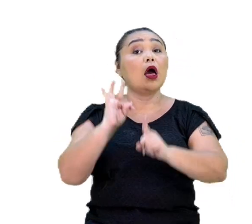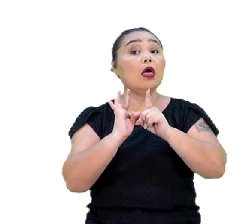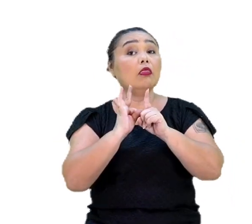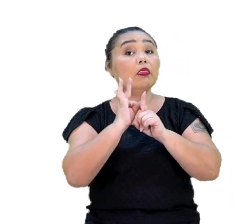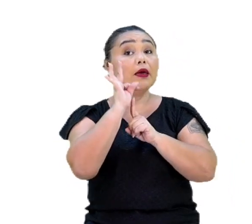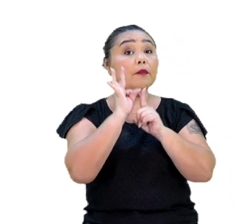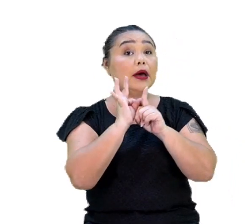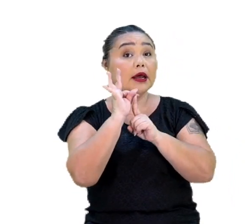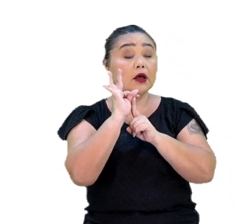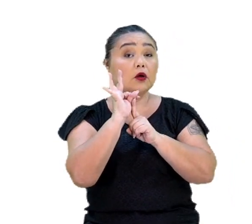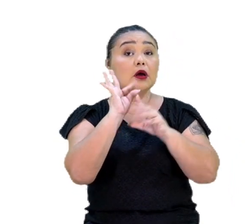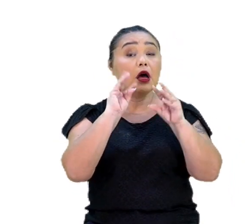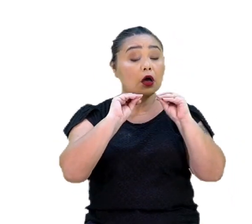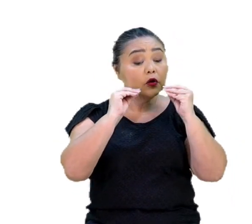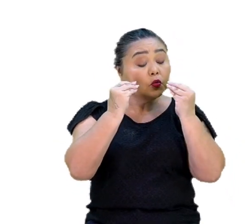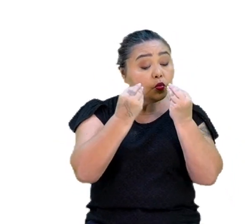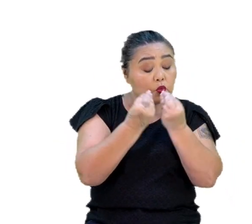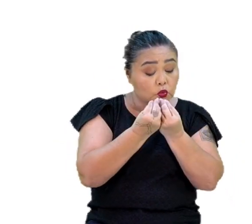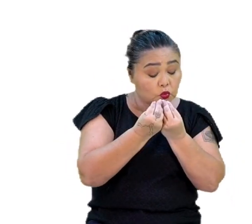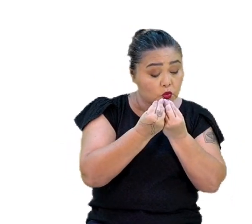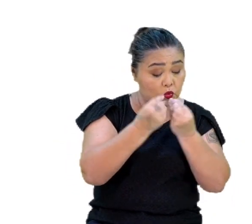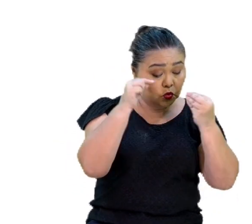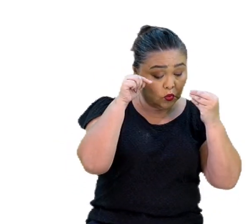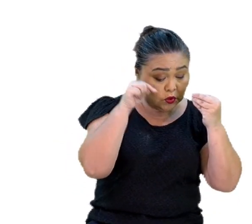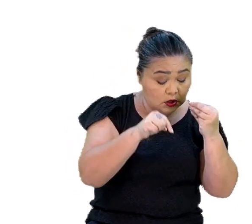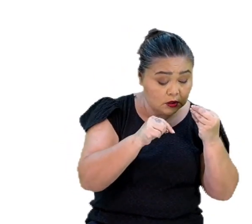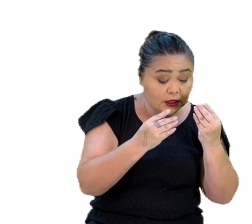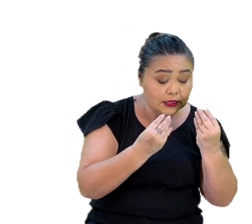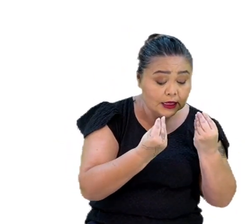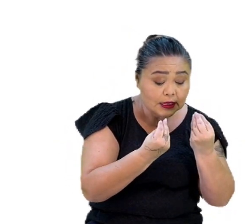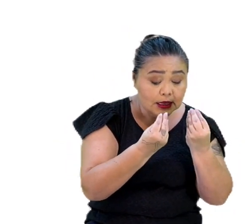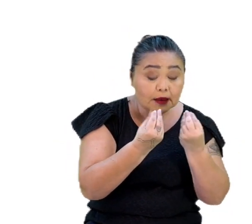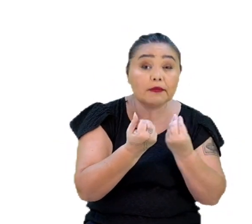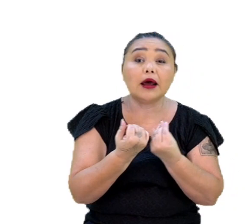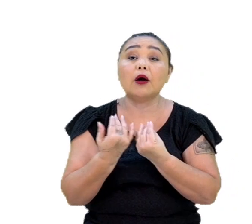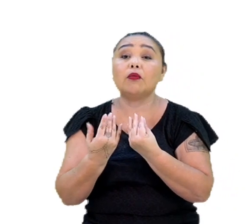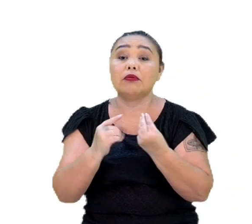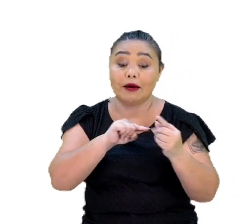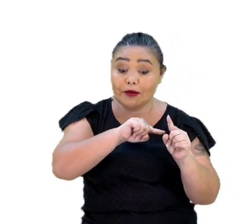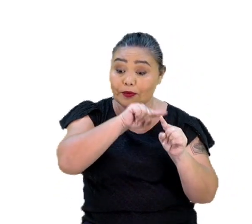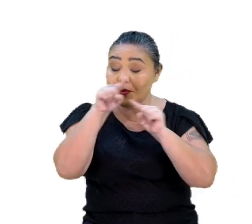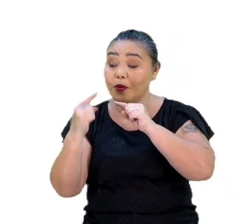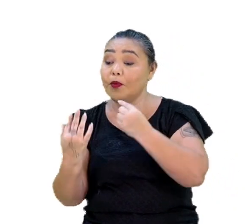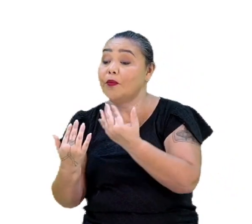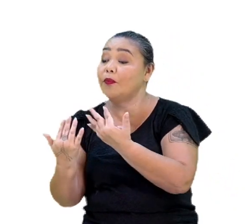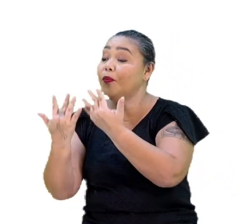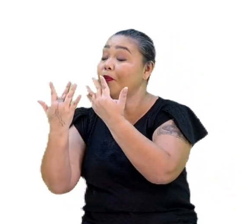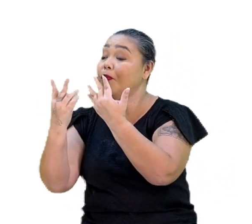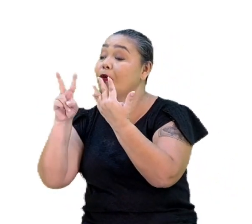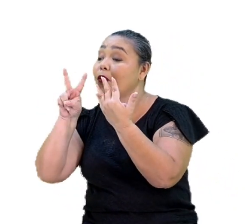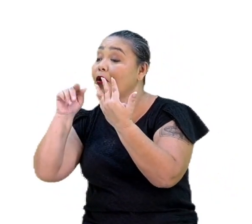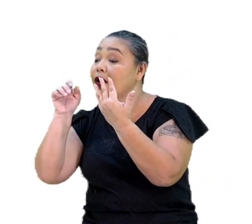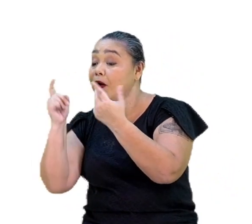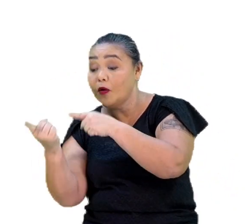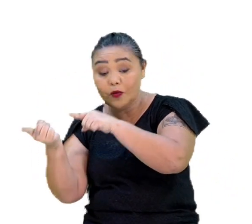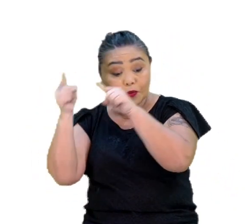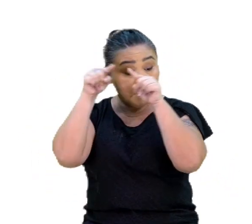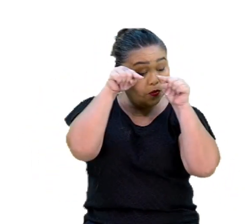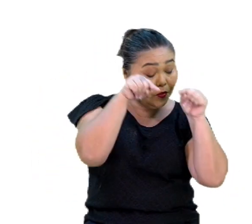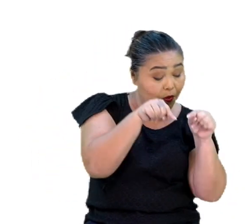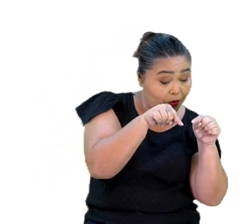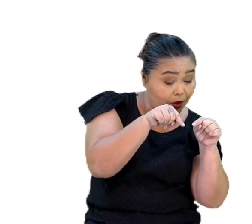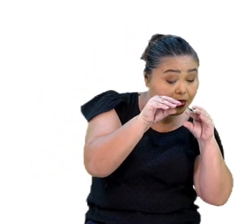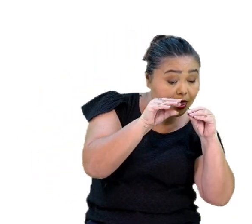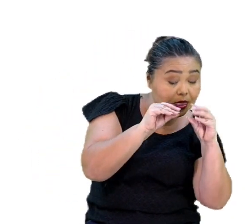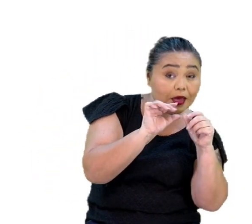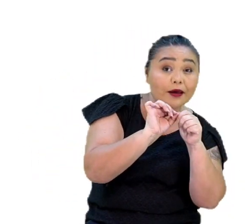a substância vai estar mudando do líquido para o gasoso ou do gasoso para o líquido. Mesmo esquema,